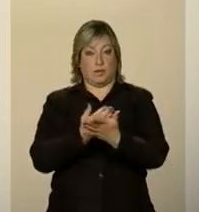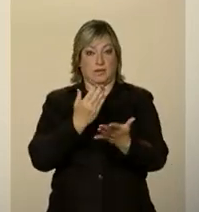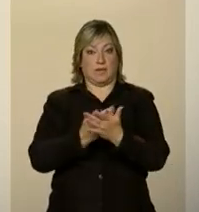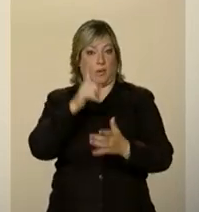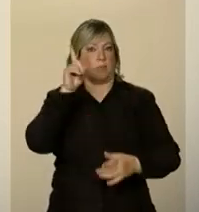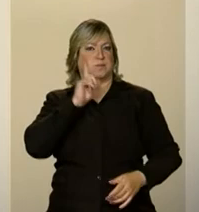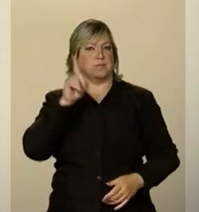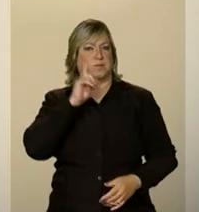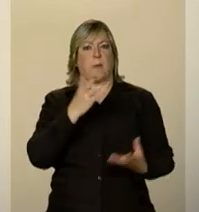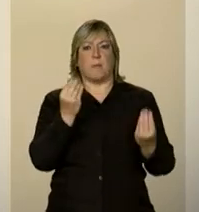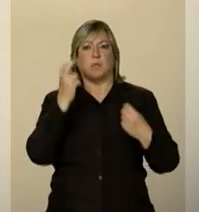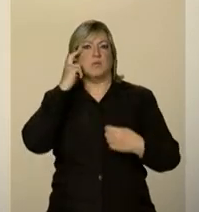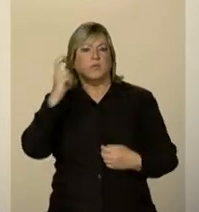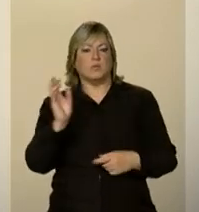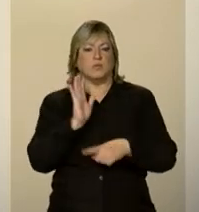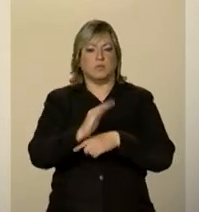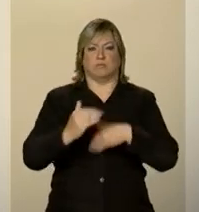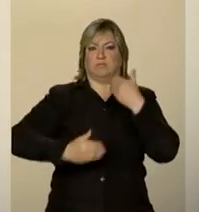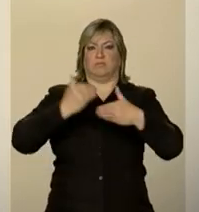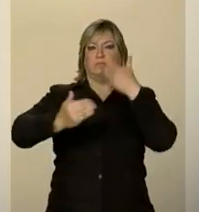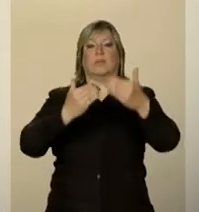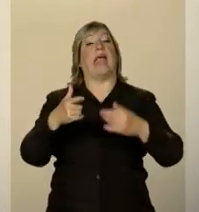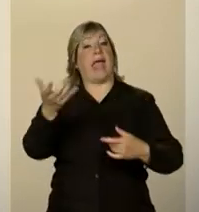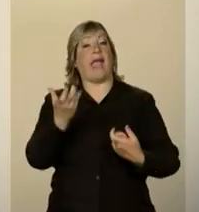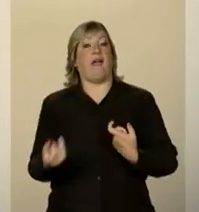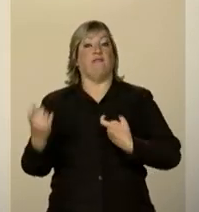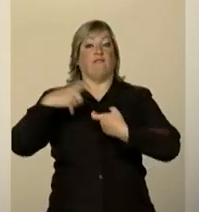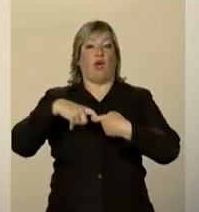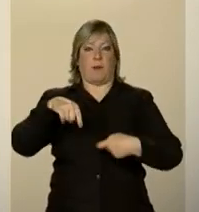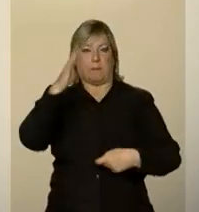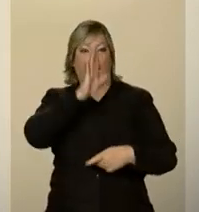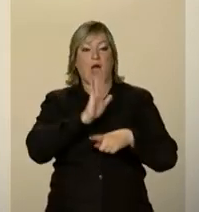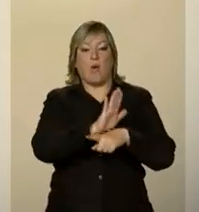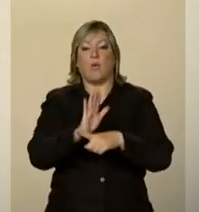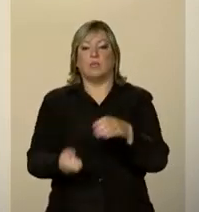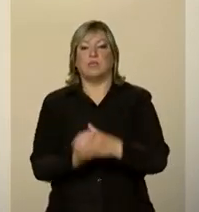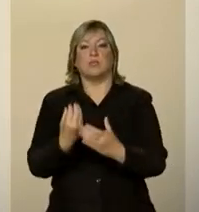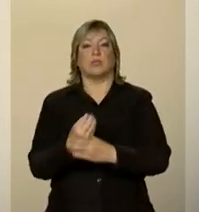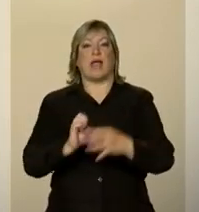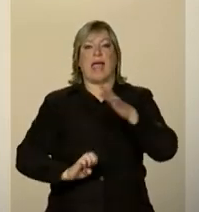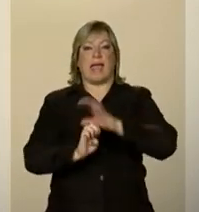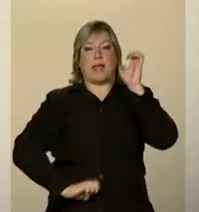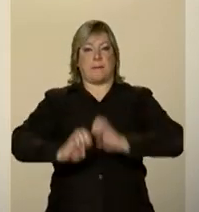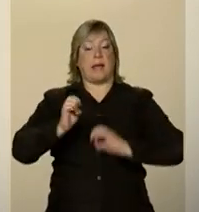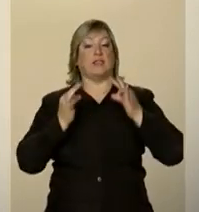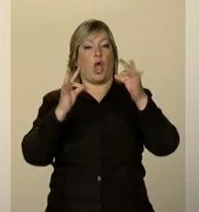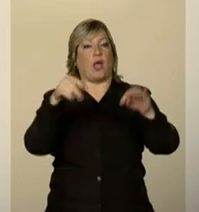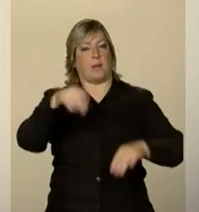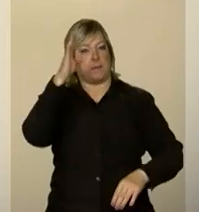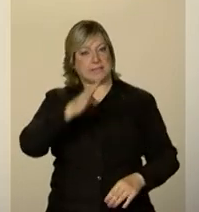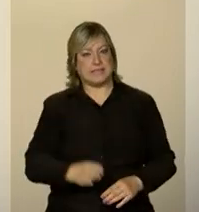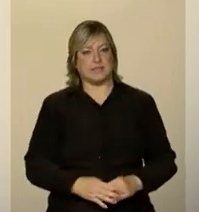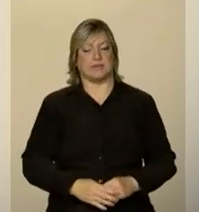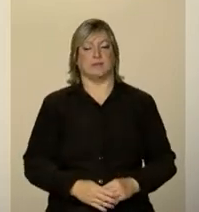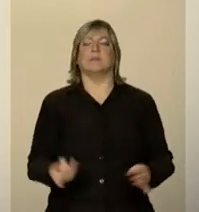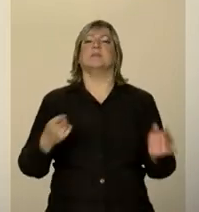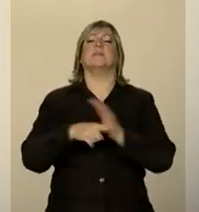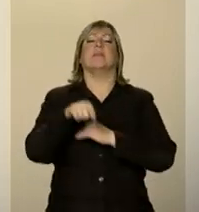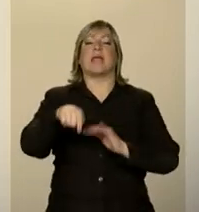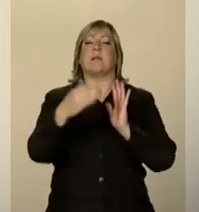Universidades Americanas e na volta quero ajudar na criação de empresas de tecnologia aqui no Brasil